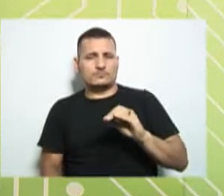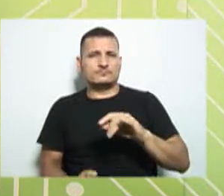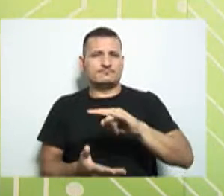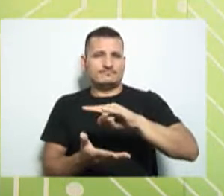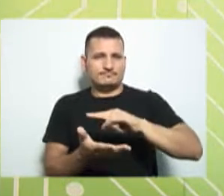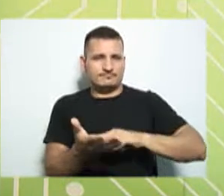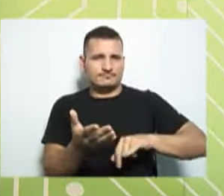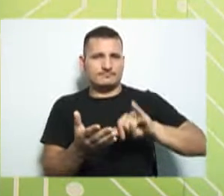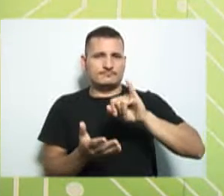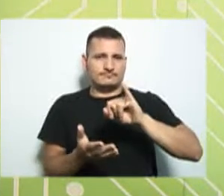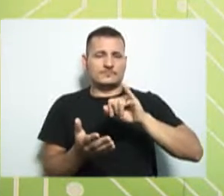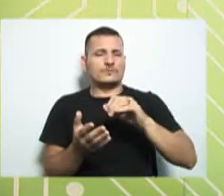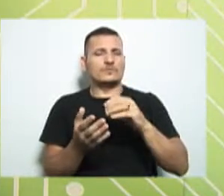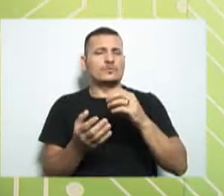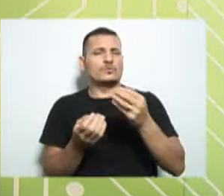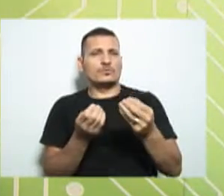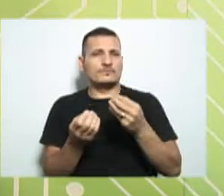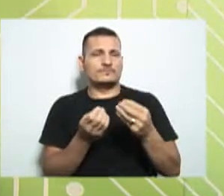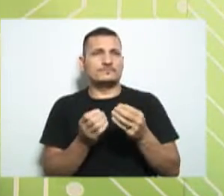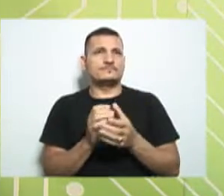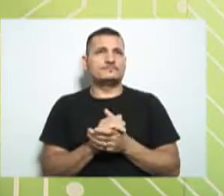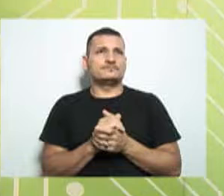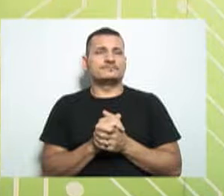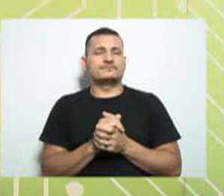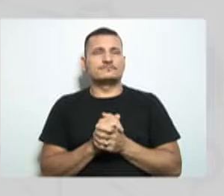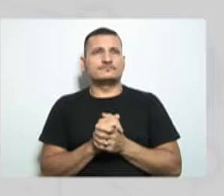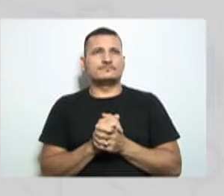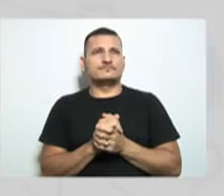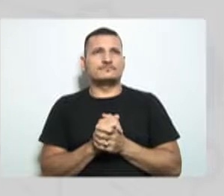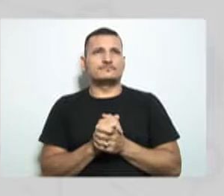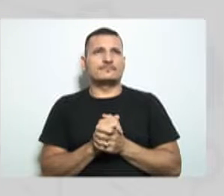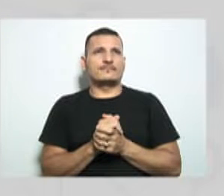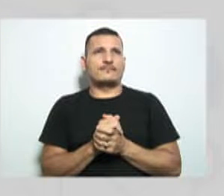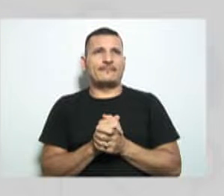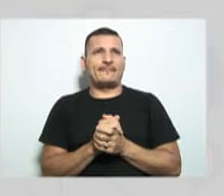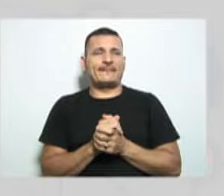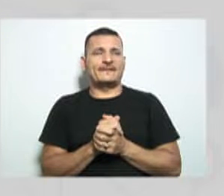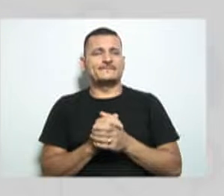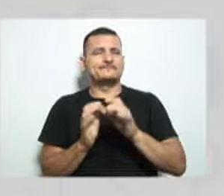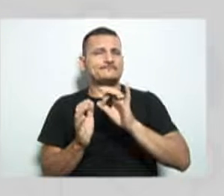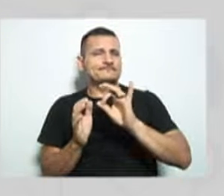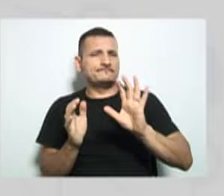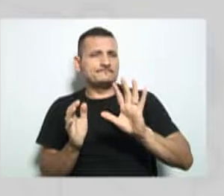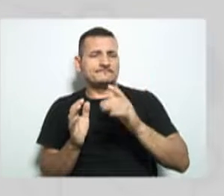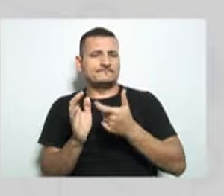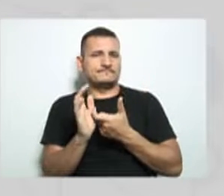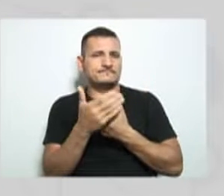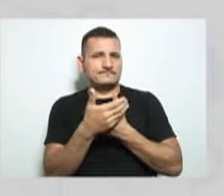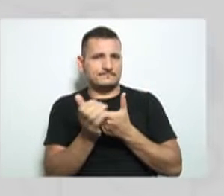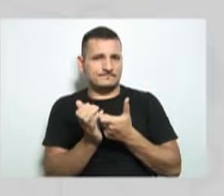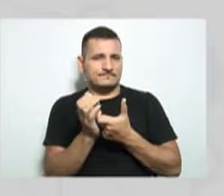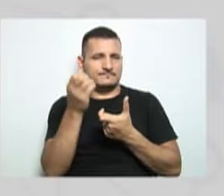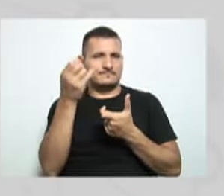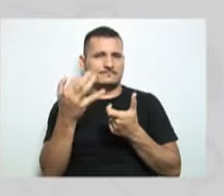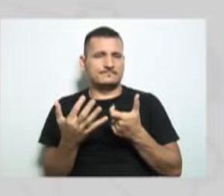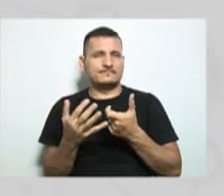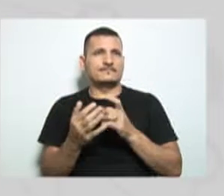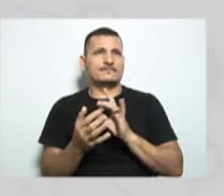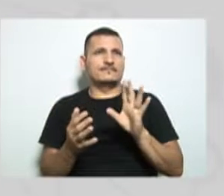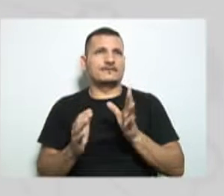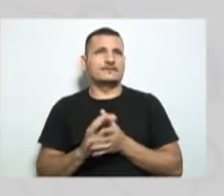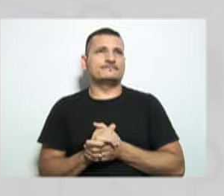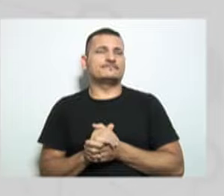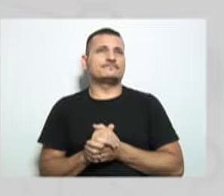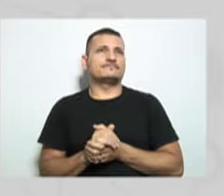dessa forma. Eu trouxe aqui uma termologia, uma espécie, é só uma colinha para vocês entenderem aqui no slide. Voltando aqui